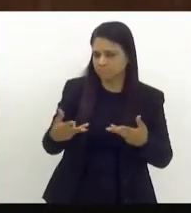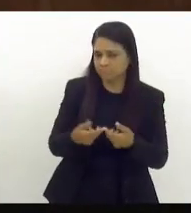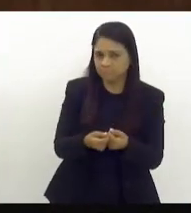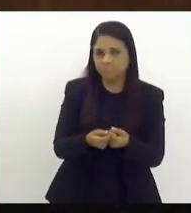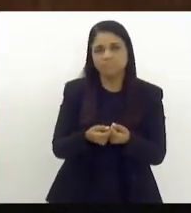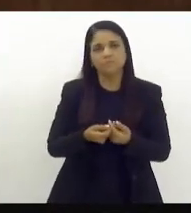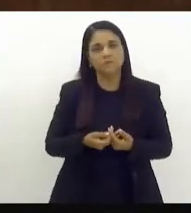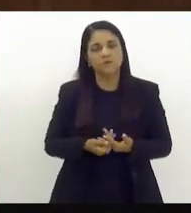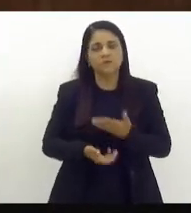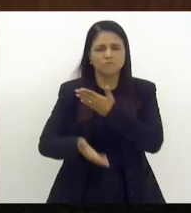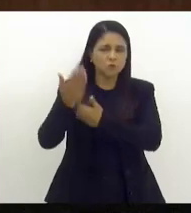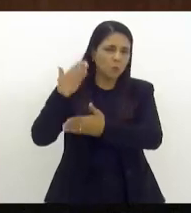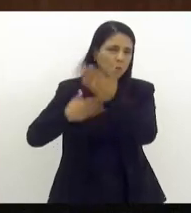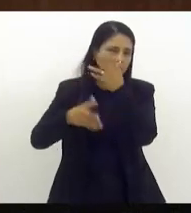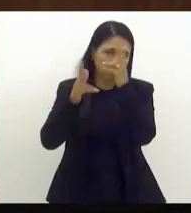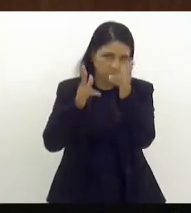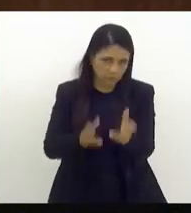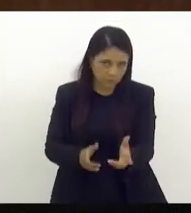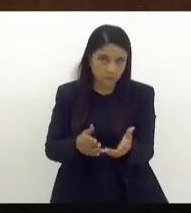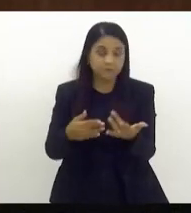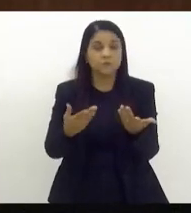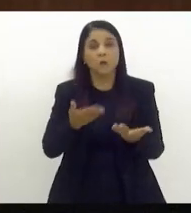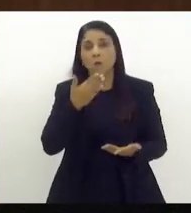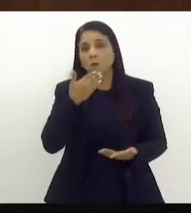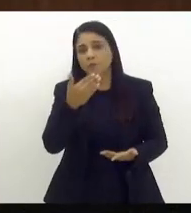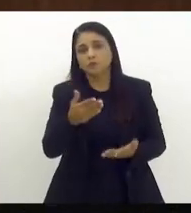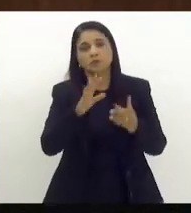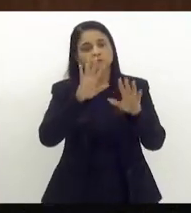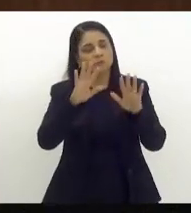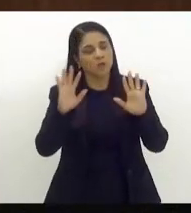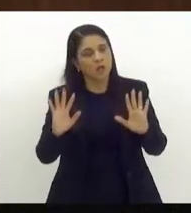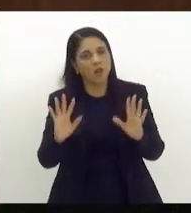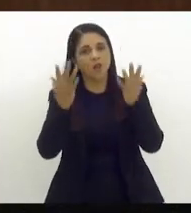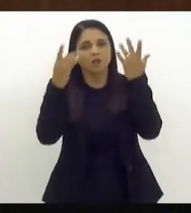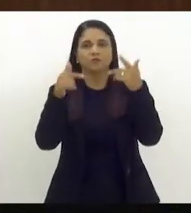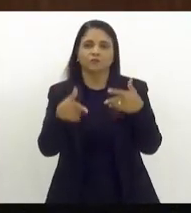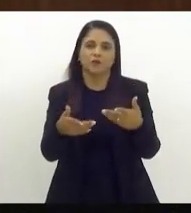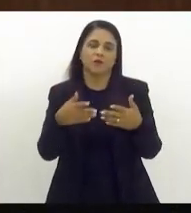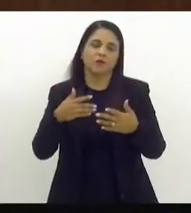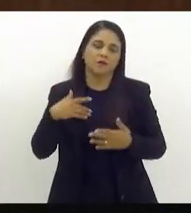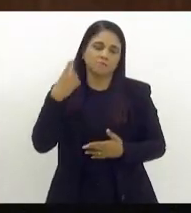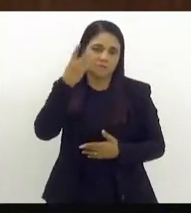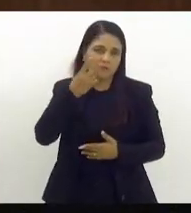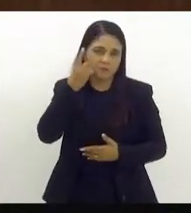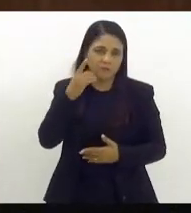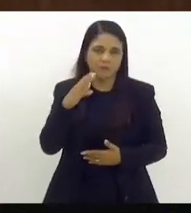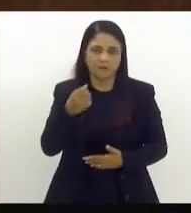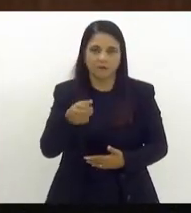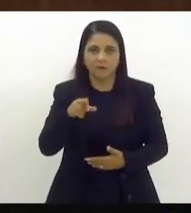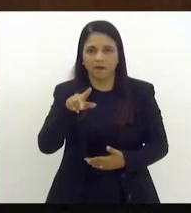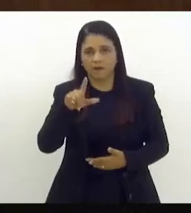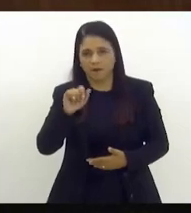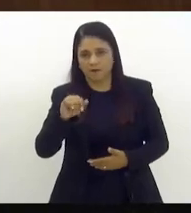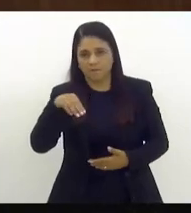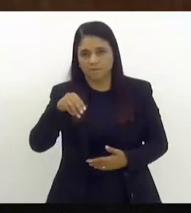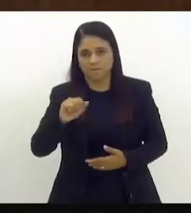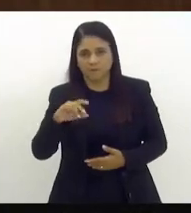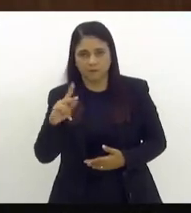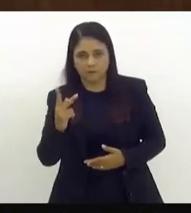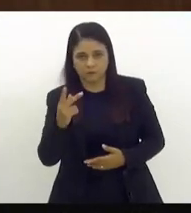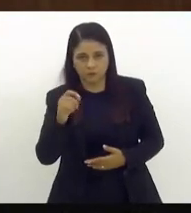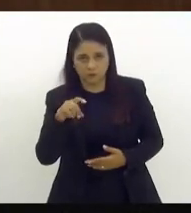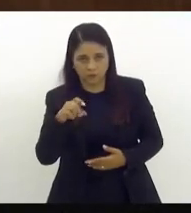Então, eu queria aqui, mais uma vez, elogiar a iniciativa da minha colega, a deputada Carla Machado, que tem